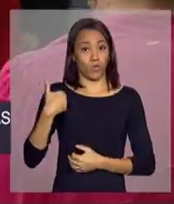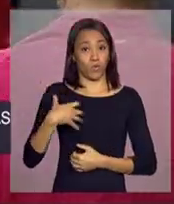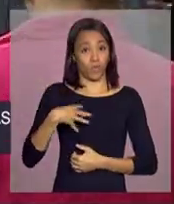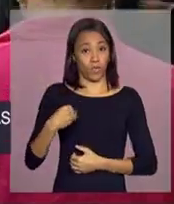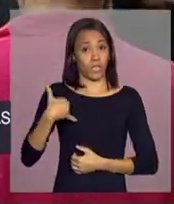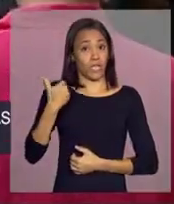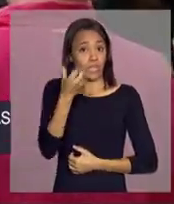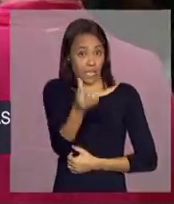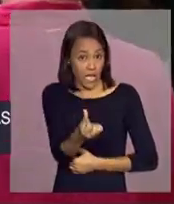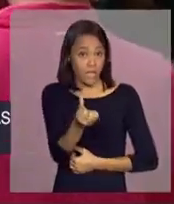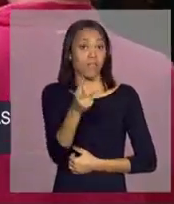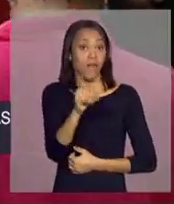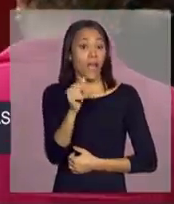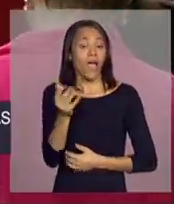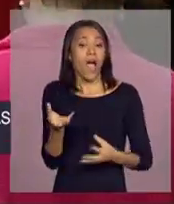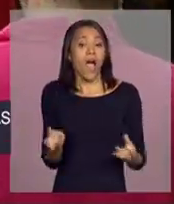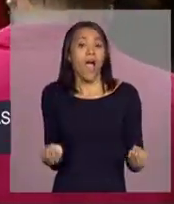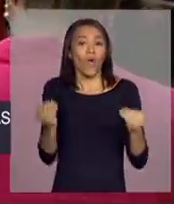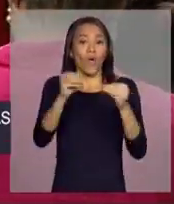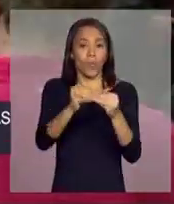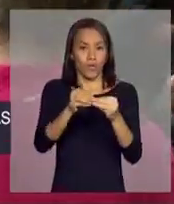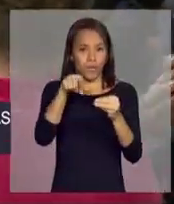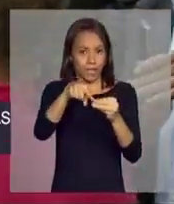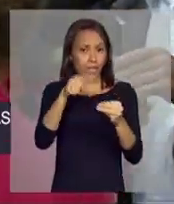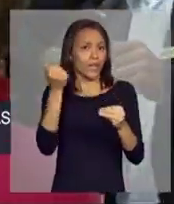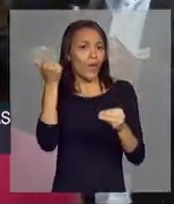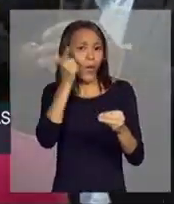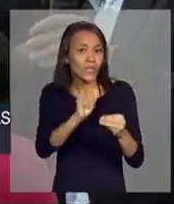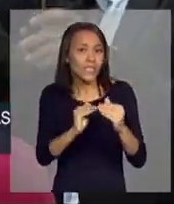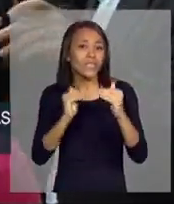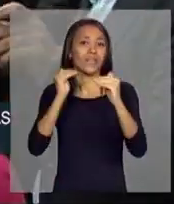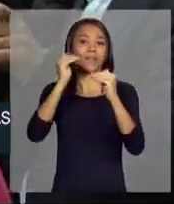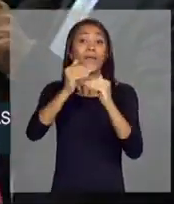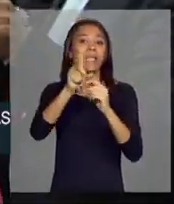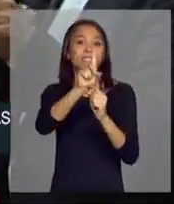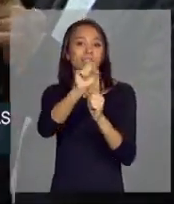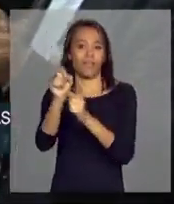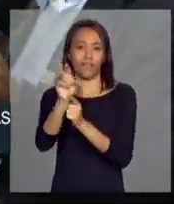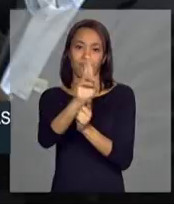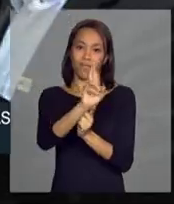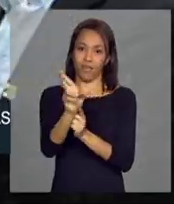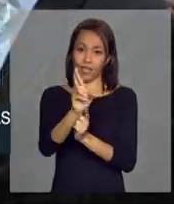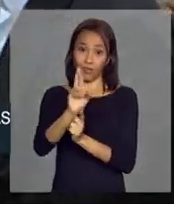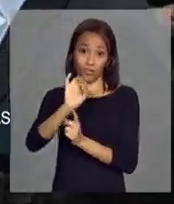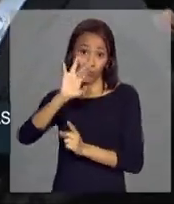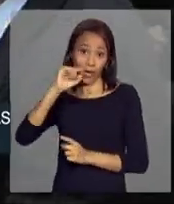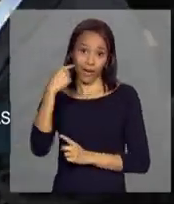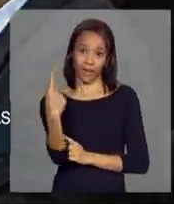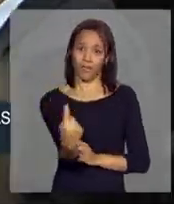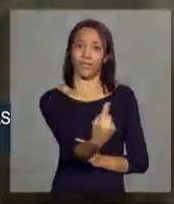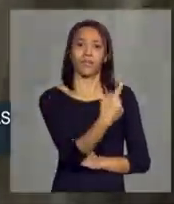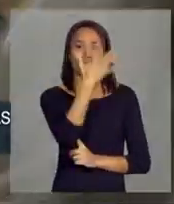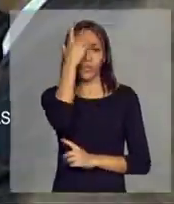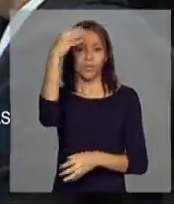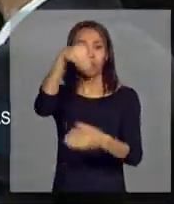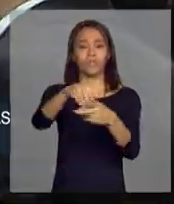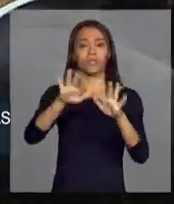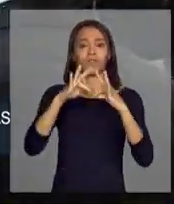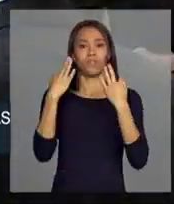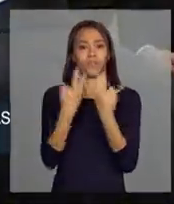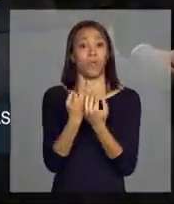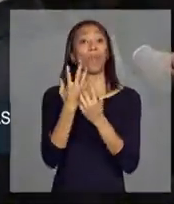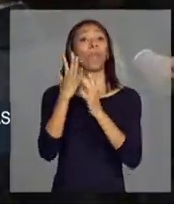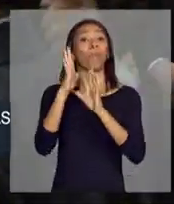receber uma complementação para que a renda chegue a 100 reais por pessoa da família ao